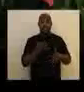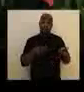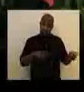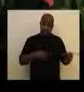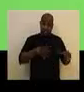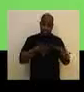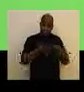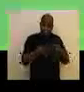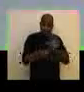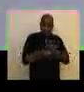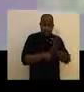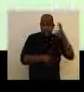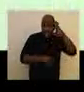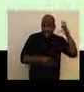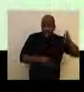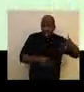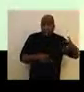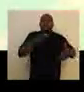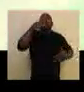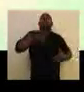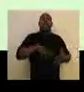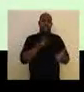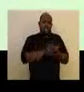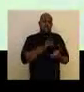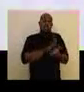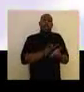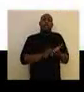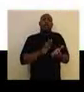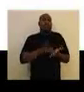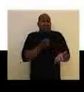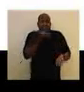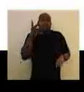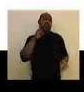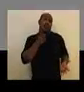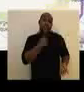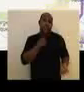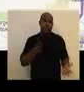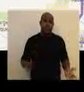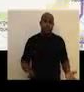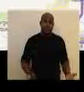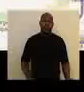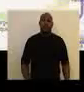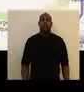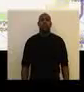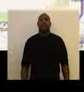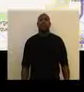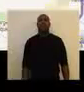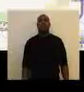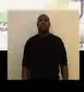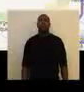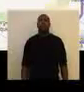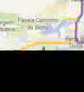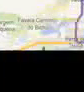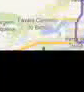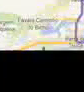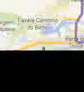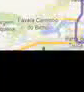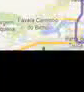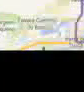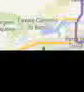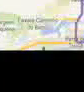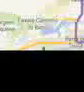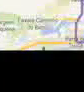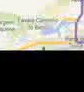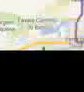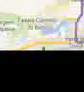pessoas surdas. Mapa da cidade do Rio de Janeiro. Olha eu aqui, se liga aí, para que esse papo de querer